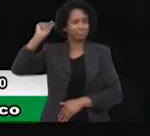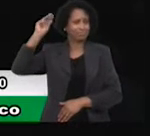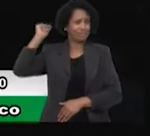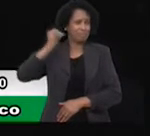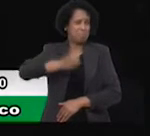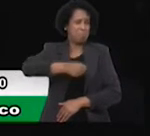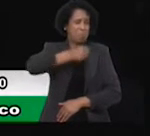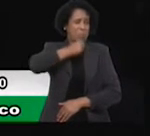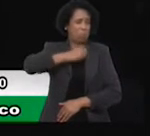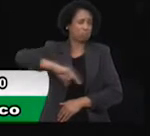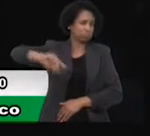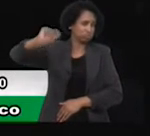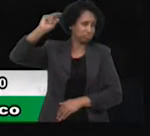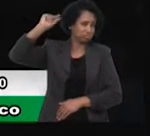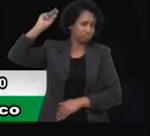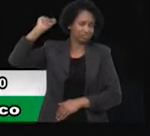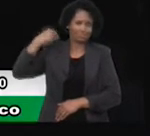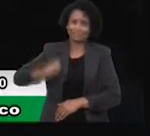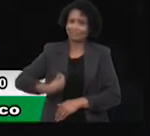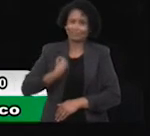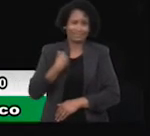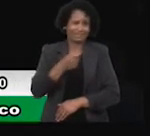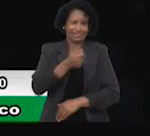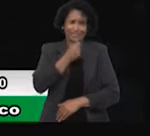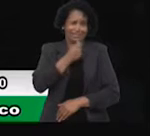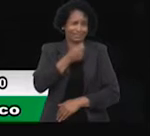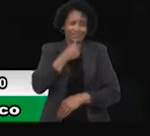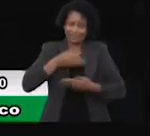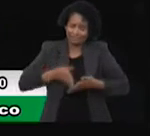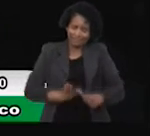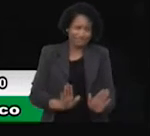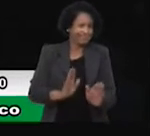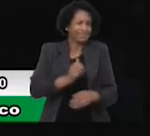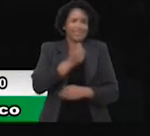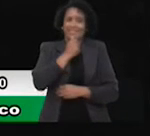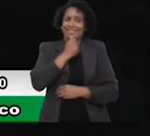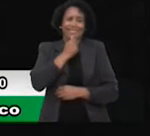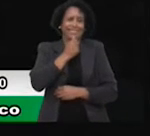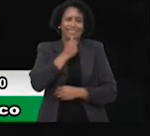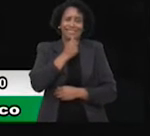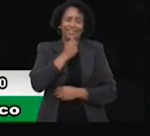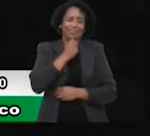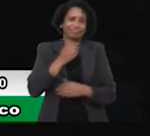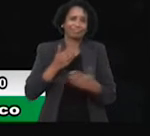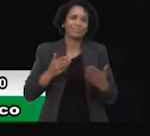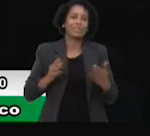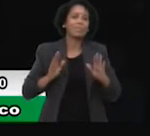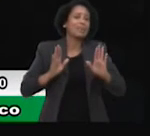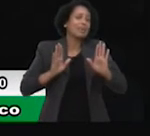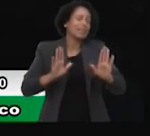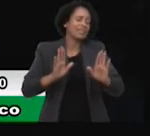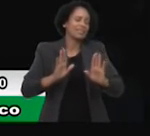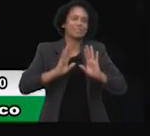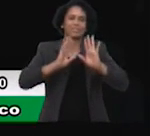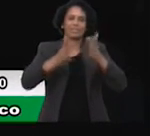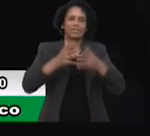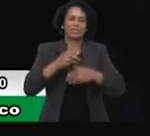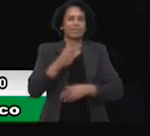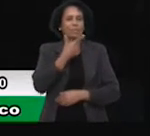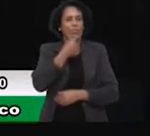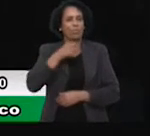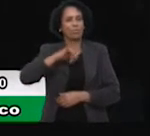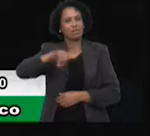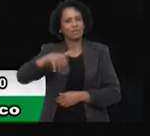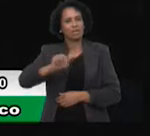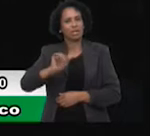nem existia, e que assim, vai fazer muita falta. A figura do seu Jair, para mim, foi muito importante quando